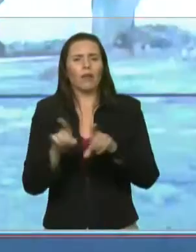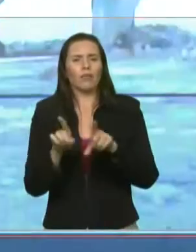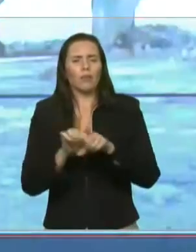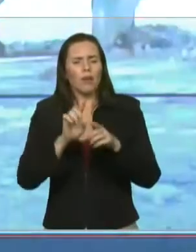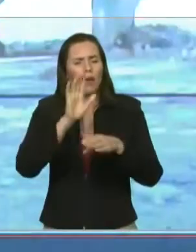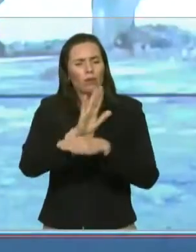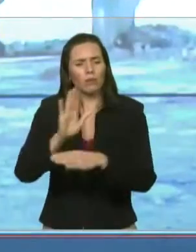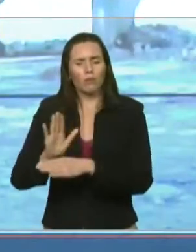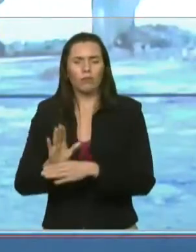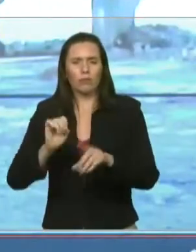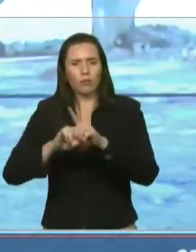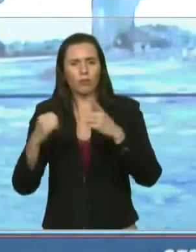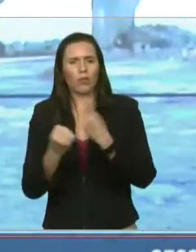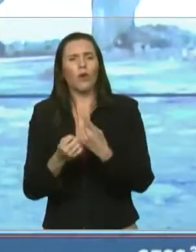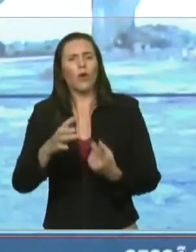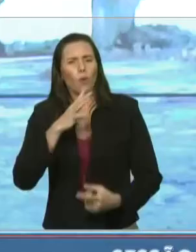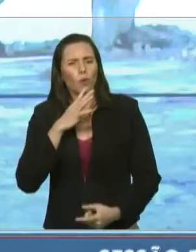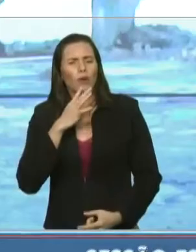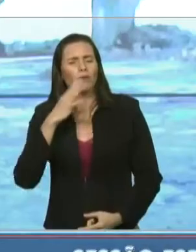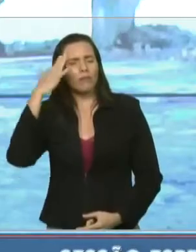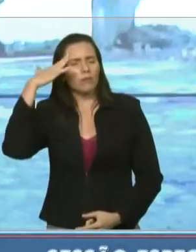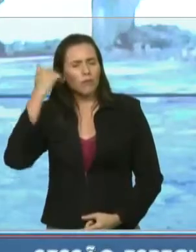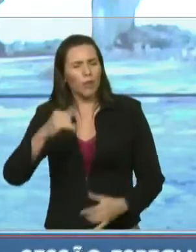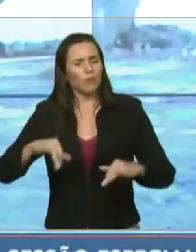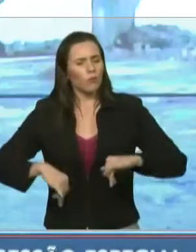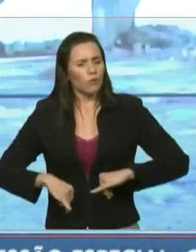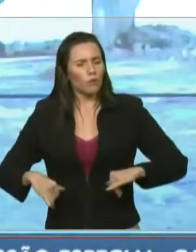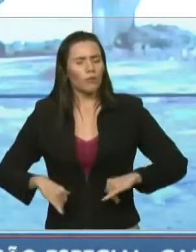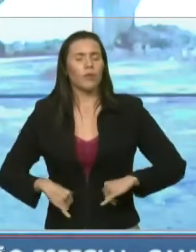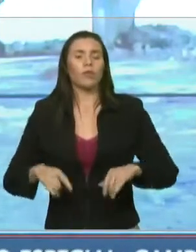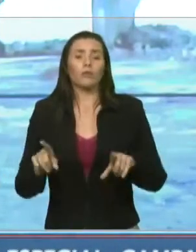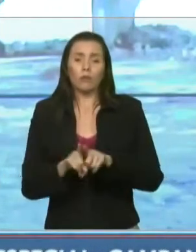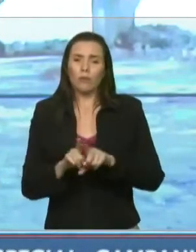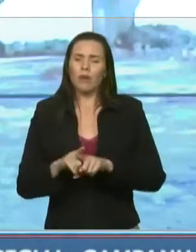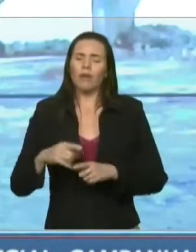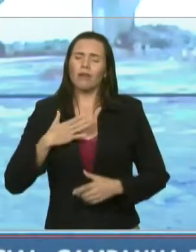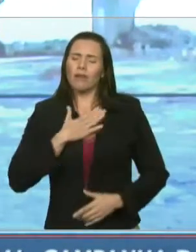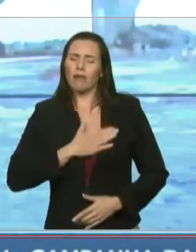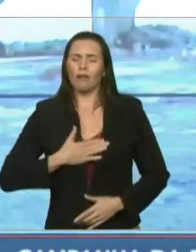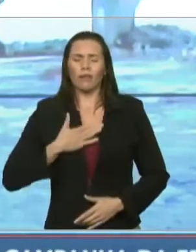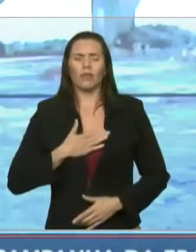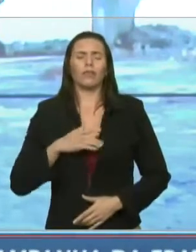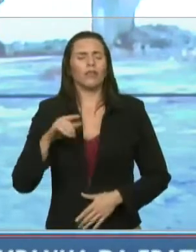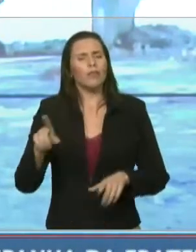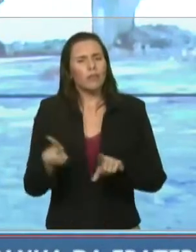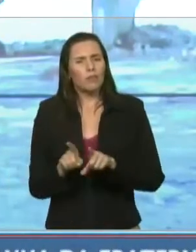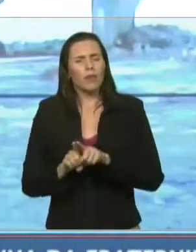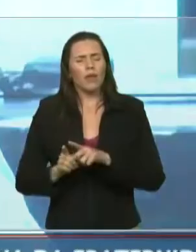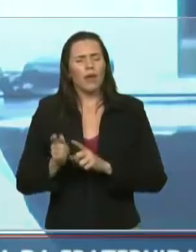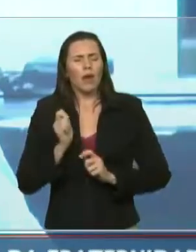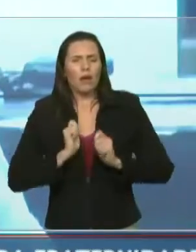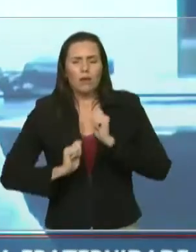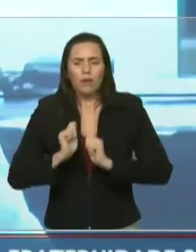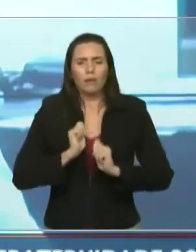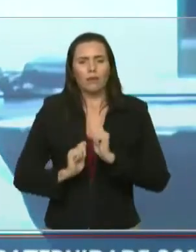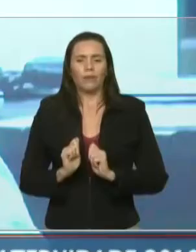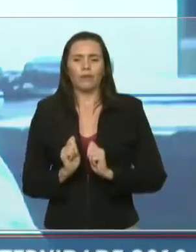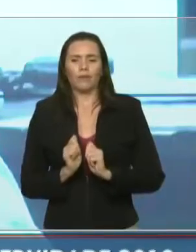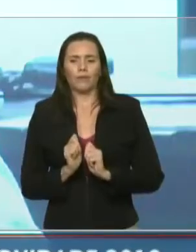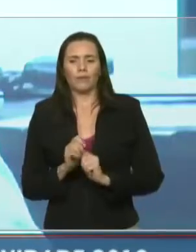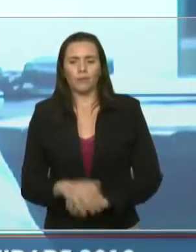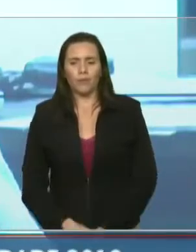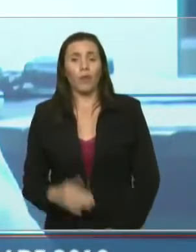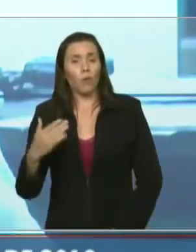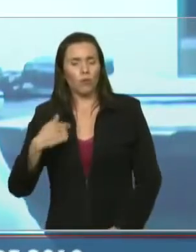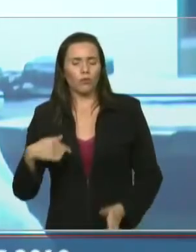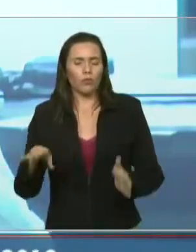que conhecem as dores, as alegrias, as dificuldades, os anseios, as grandes demandas. Quando eu cheguei aqui em Itapeva,